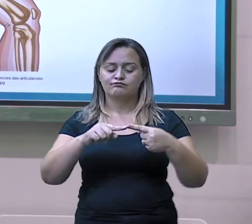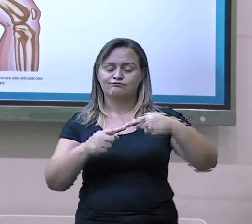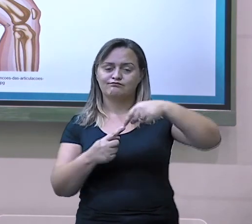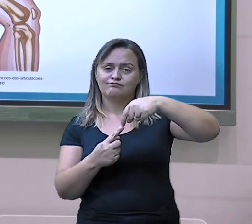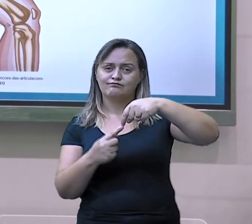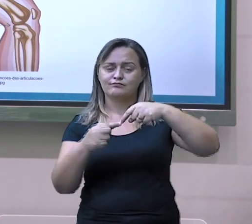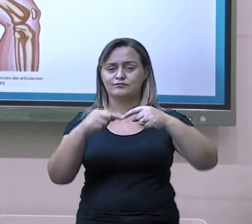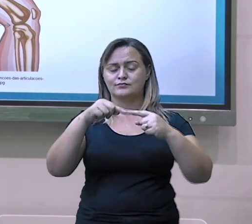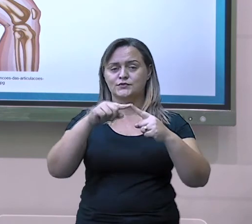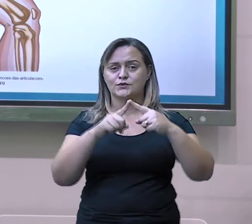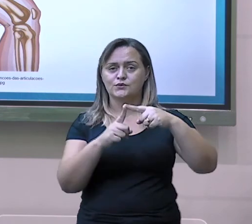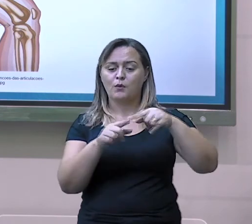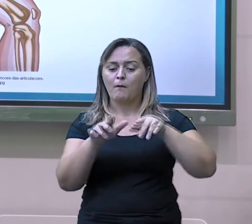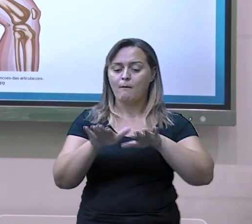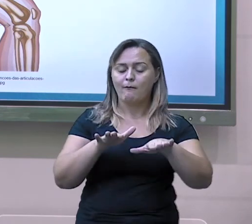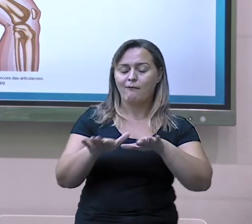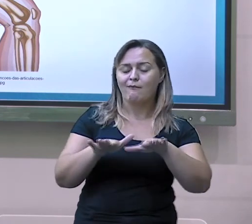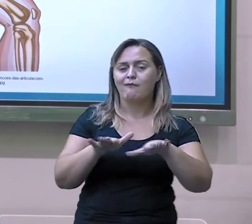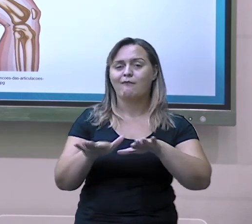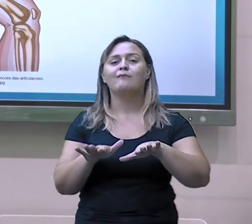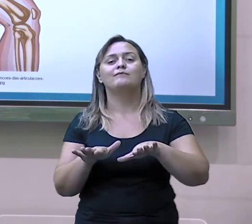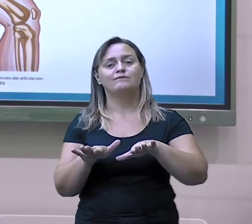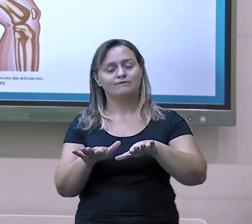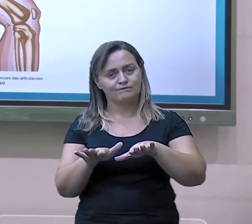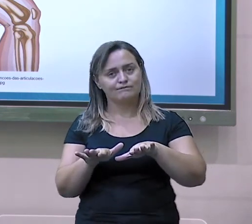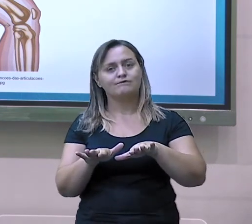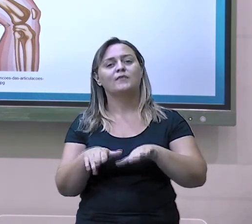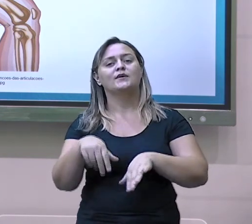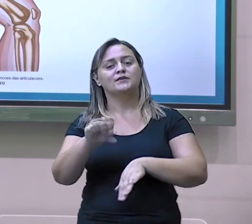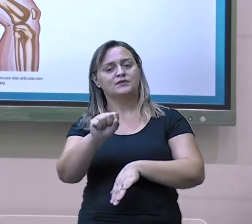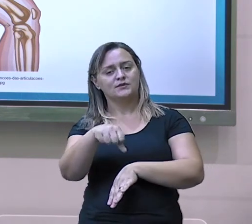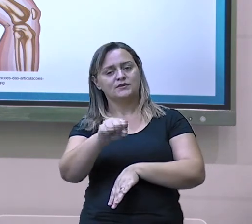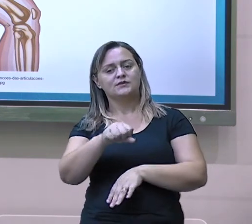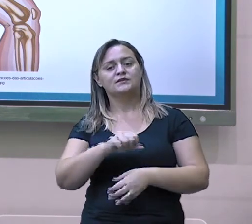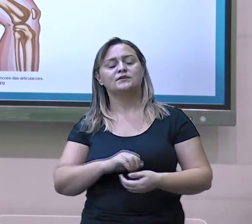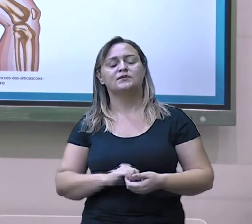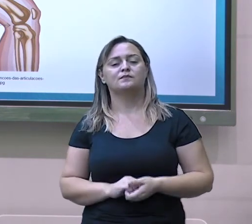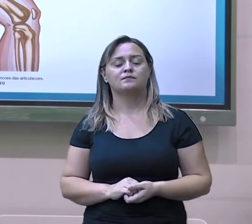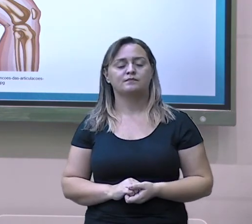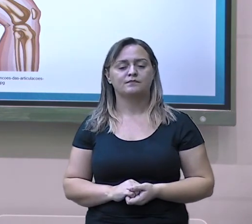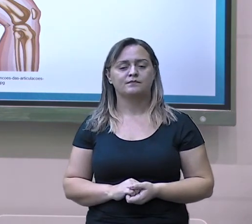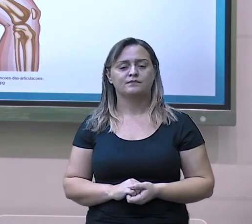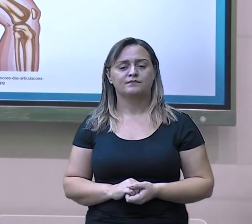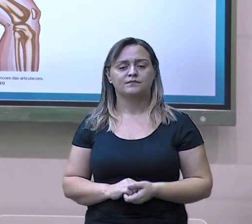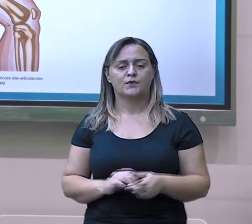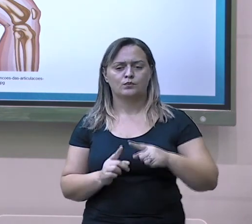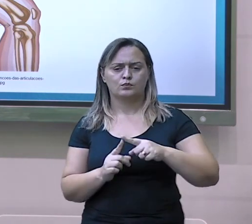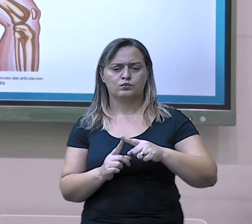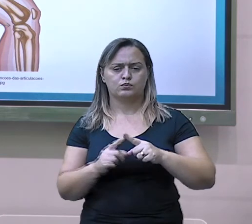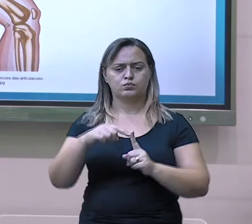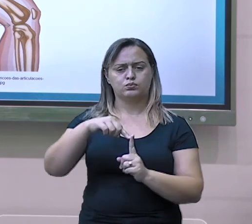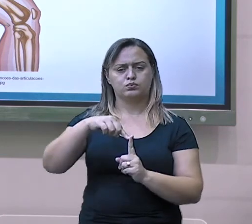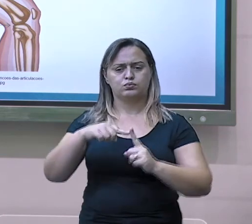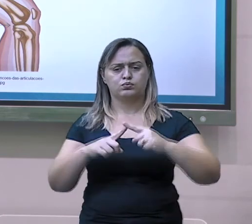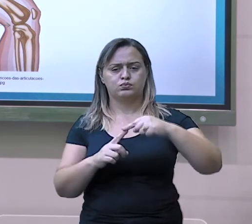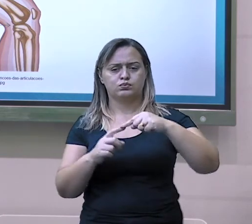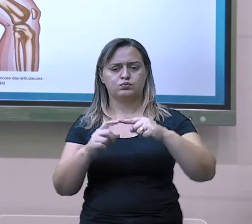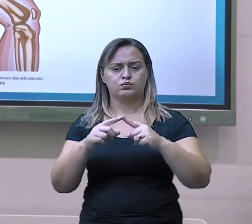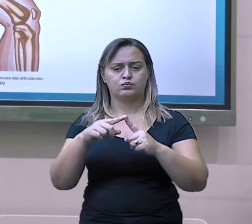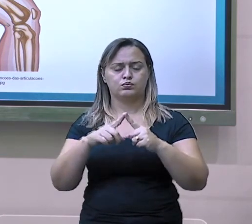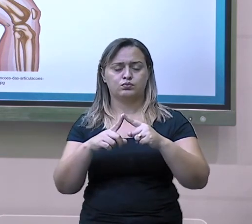são possíveis graças também, né, às articulações móveis, porque se não houvesse